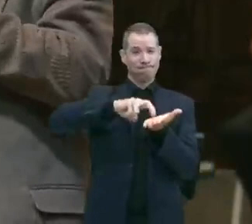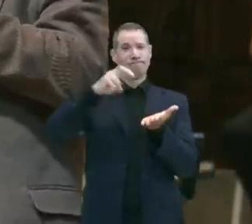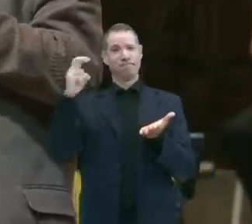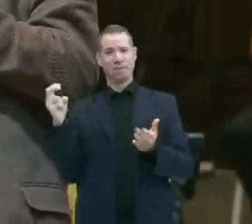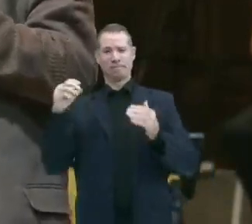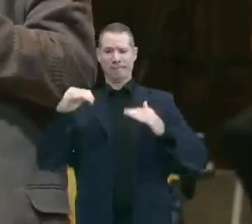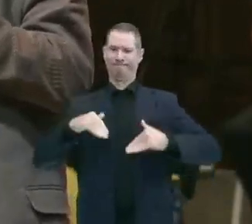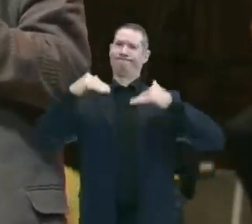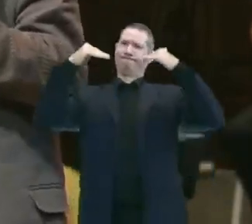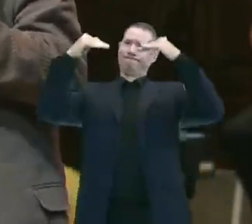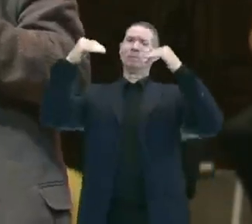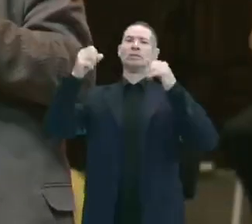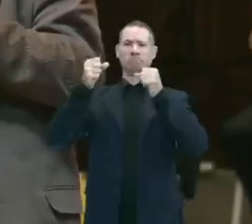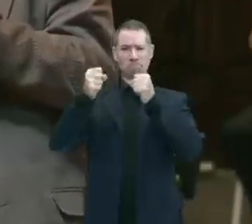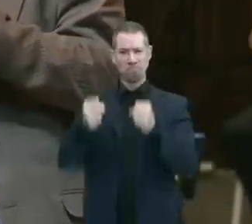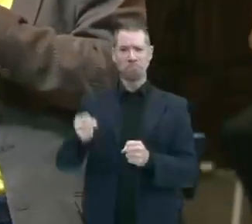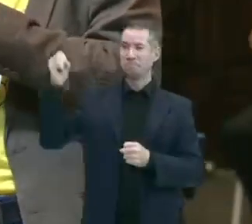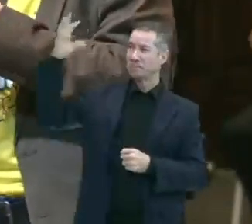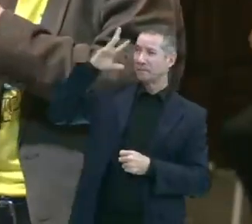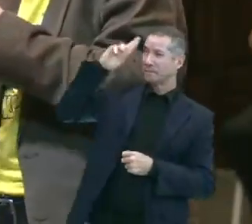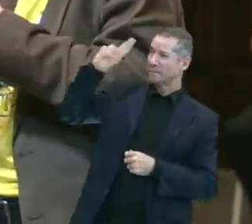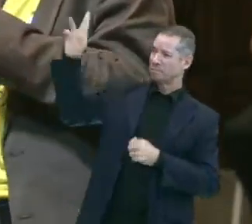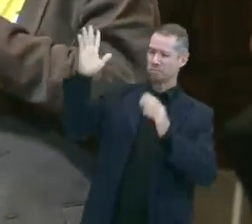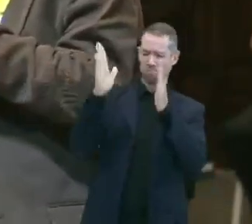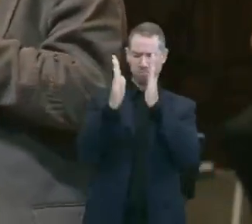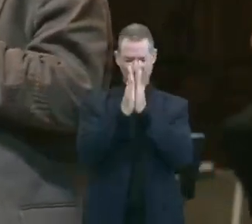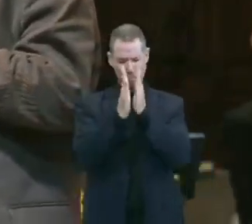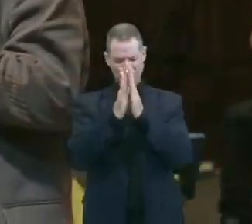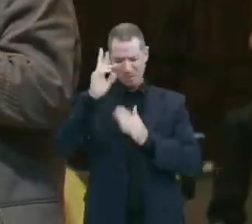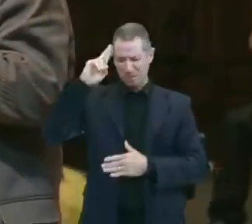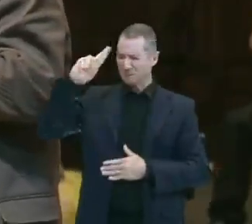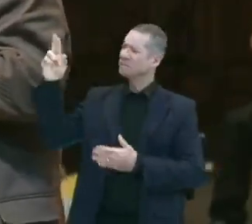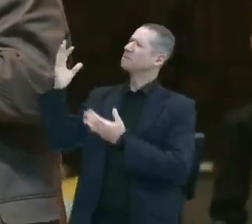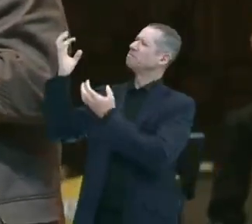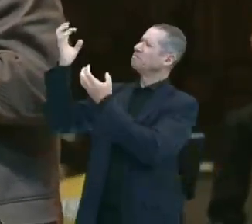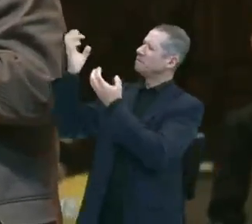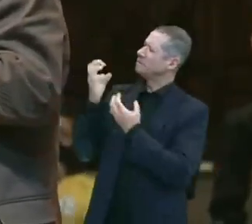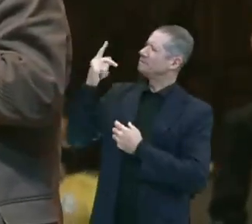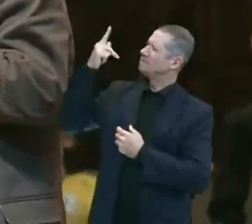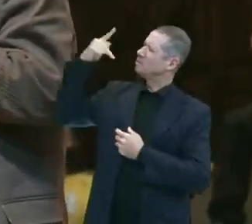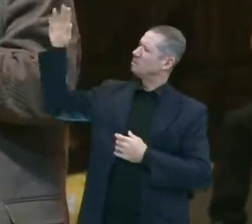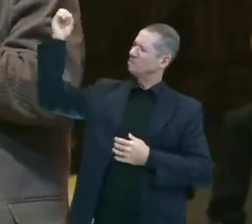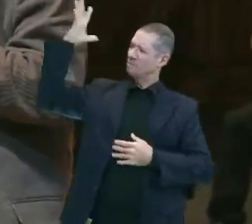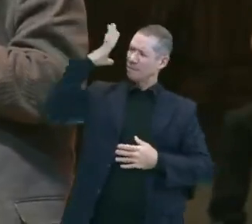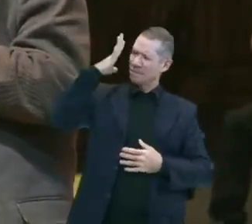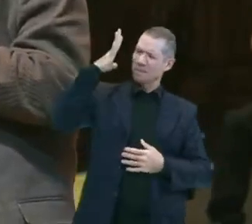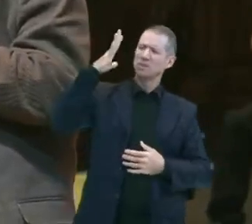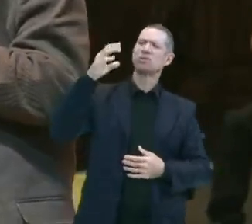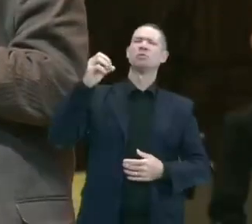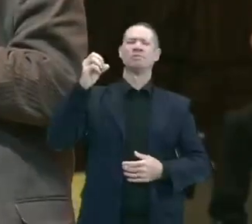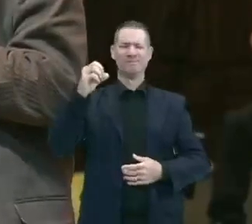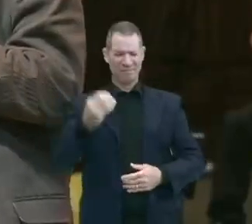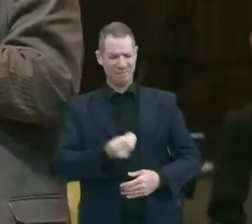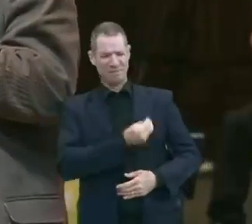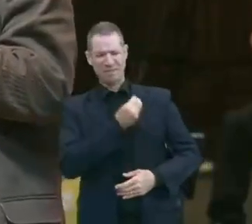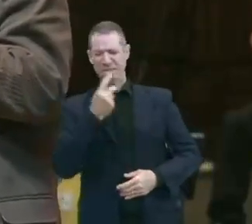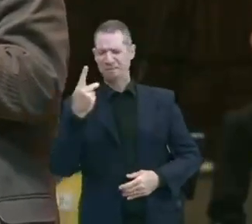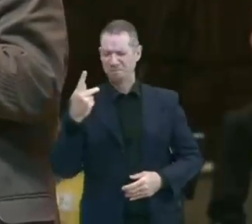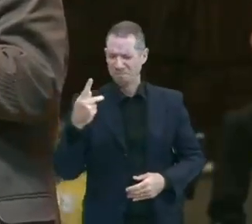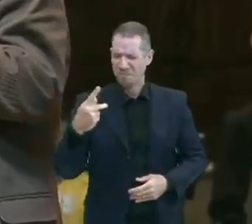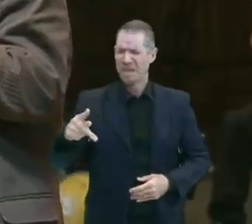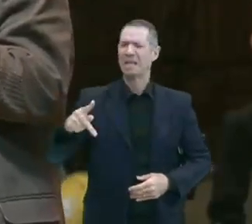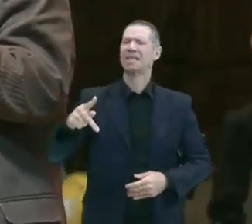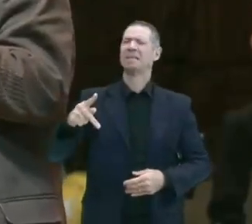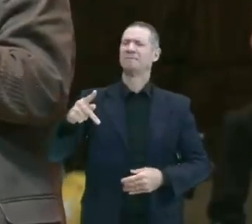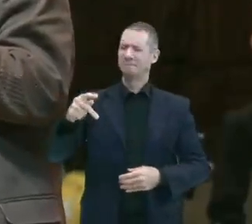com autoridade, com graça do Senhor. Vamos orar. Senhor, eu quero pedir a tua bênção sobre a vida da Shirley, a palavra